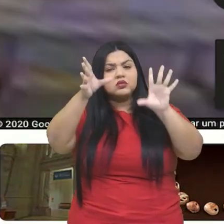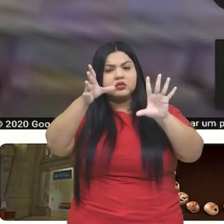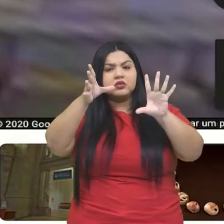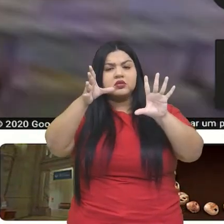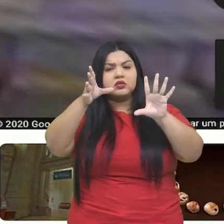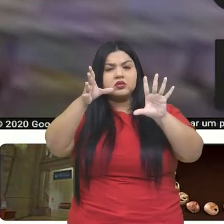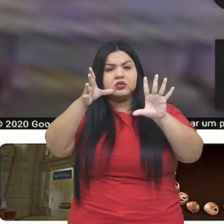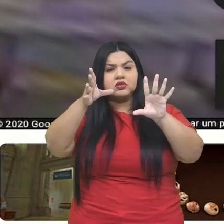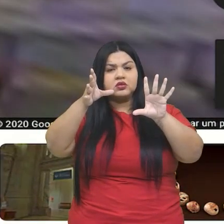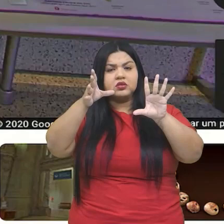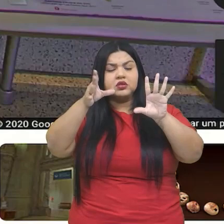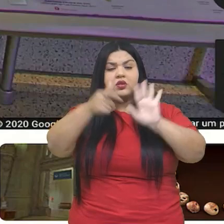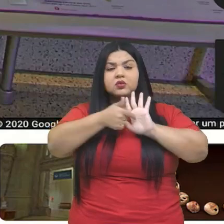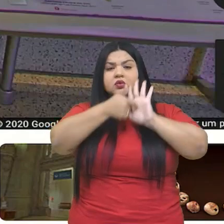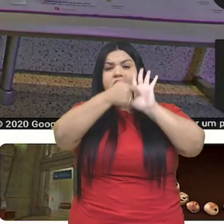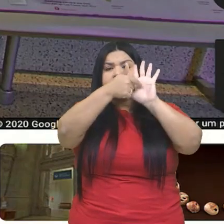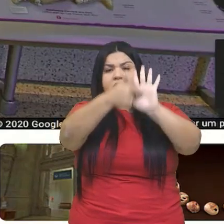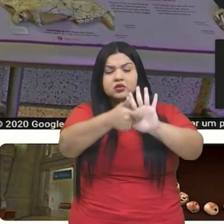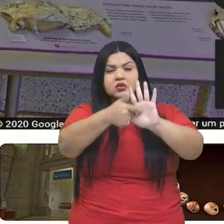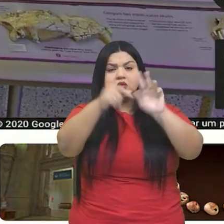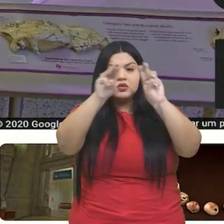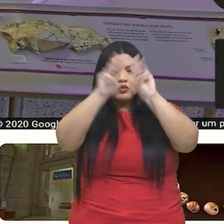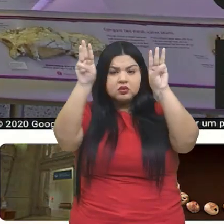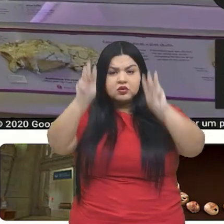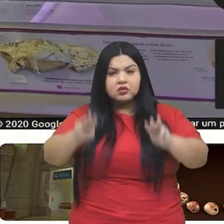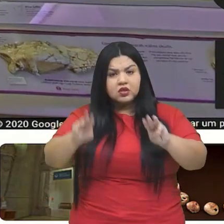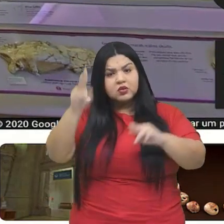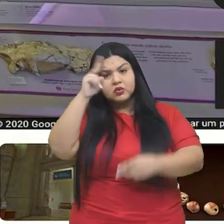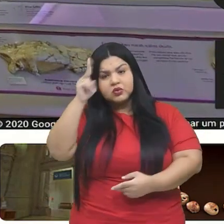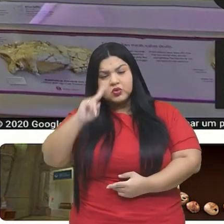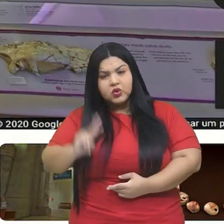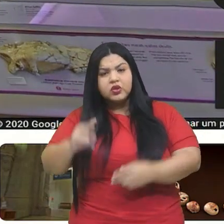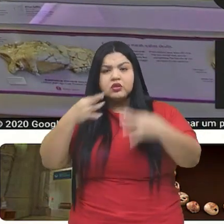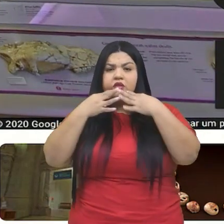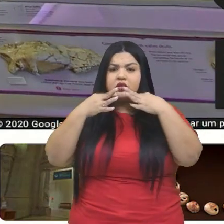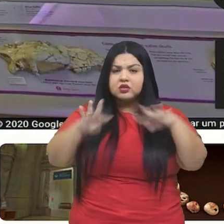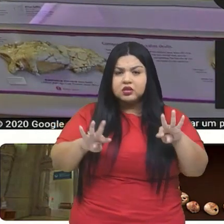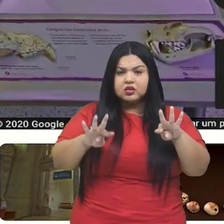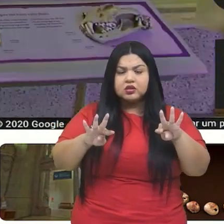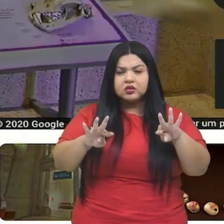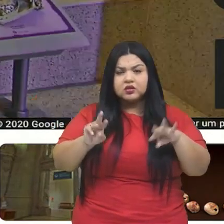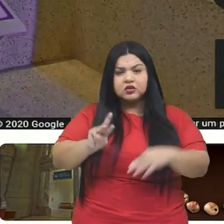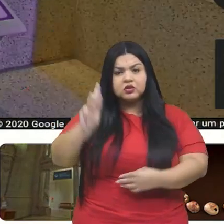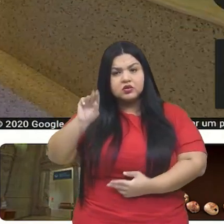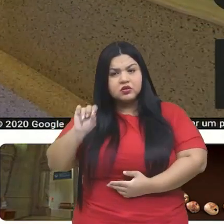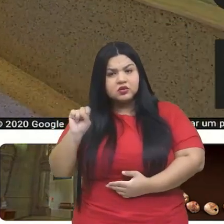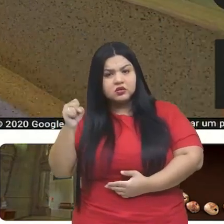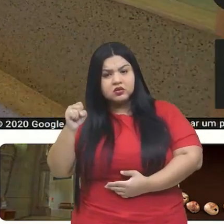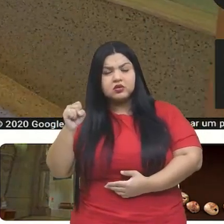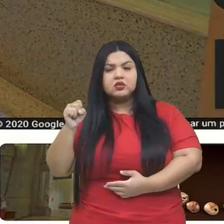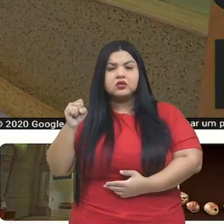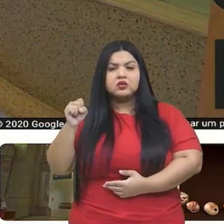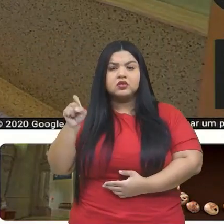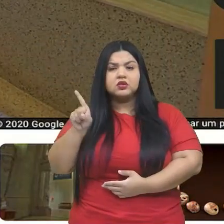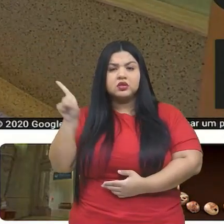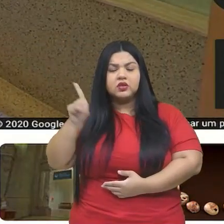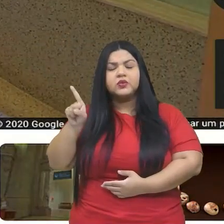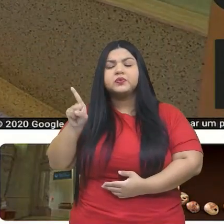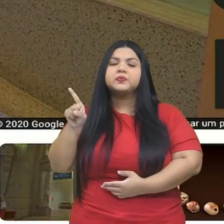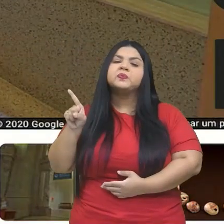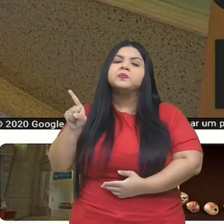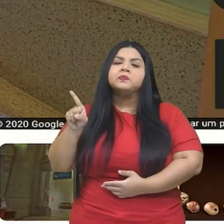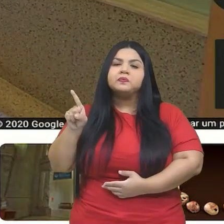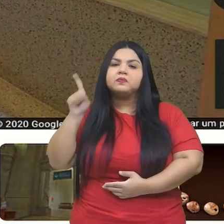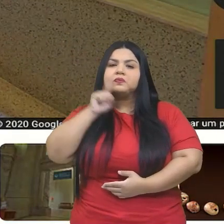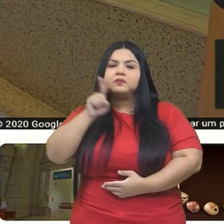nessa exposição do Museu Virtual de História Natural de Washington, nos Estados Unidos,